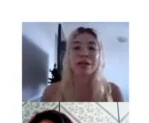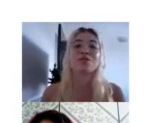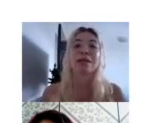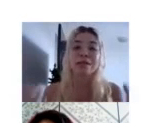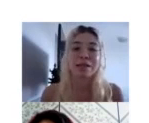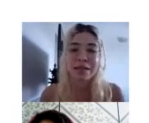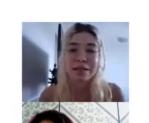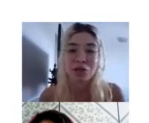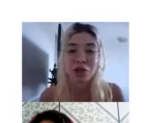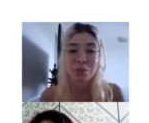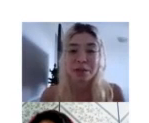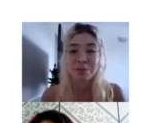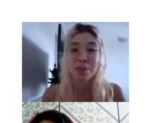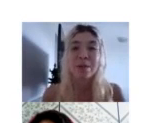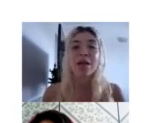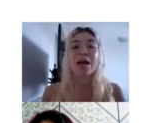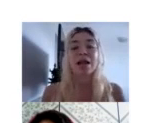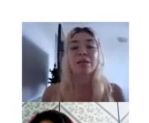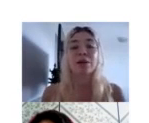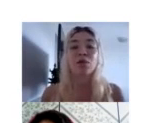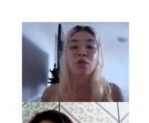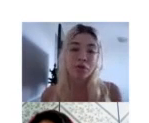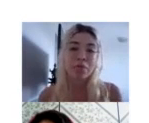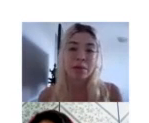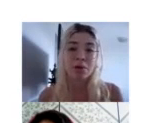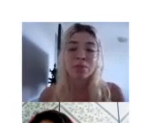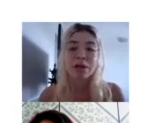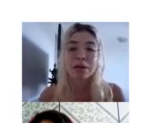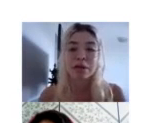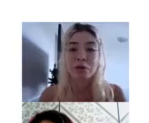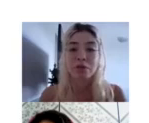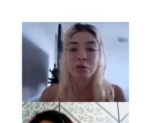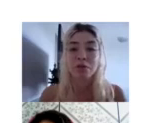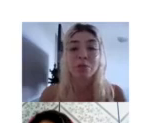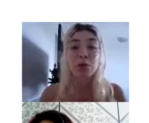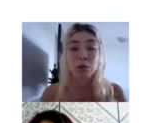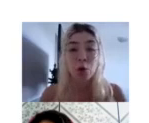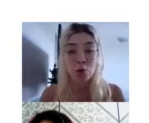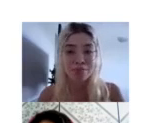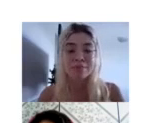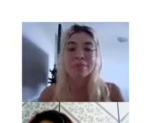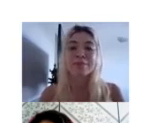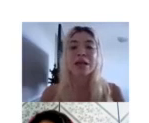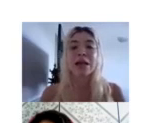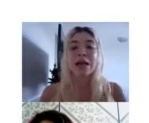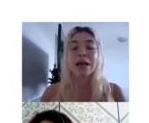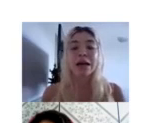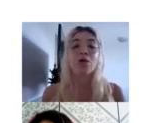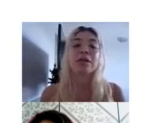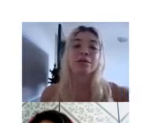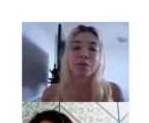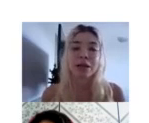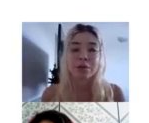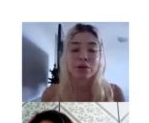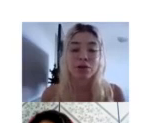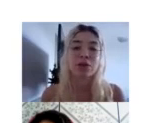alunos, fazer com que eles tivessem mais interesse de participar, ela trabalhou com filmes. Um desses filmes foi o filme Soul. E aí,